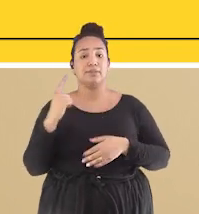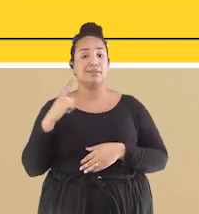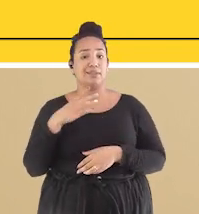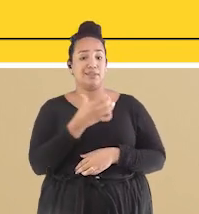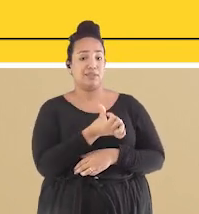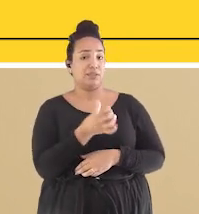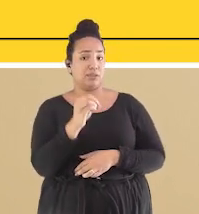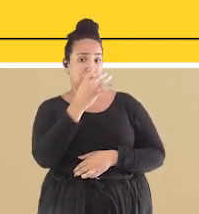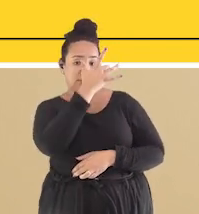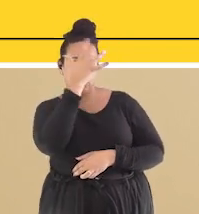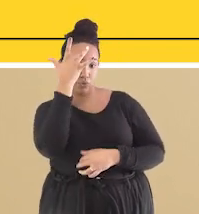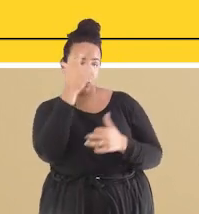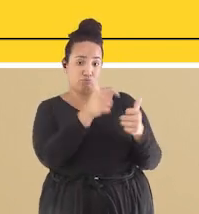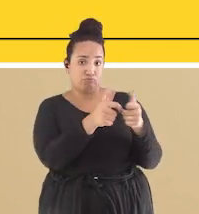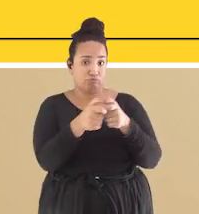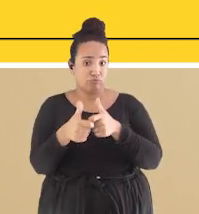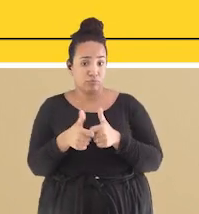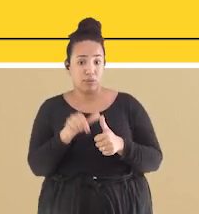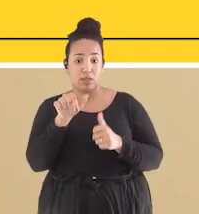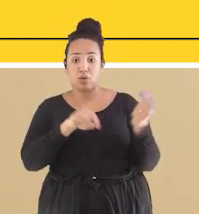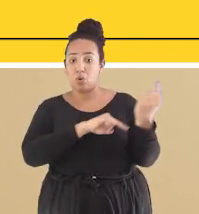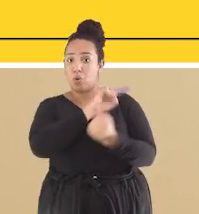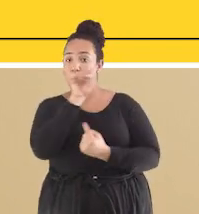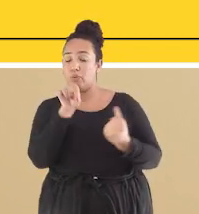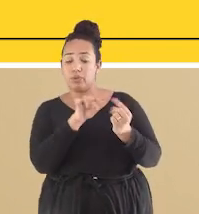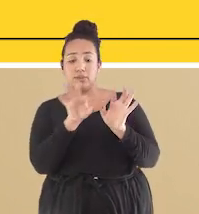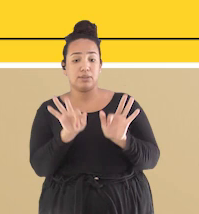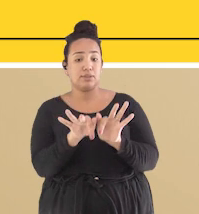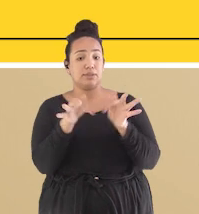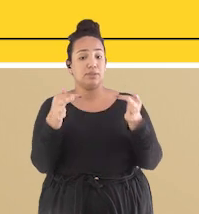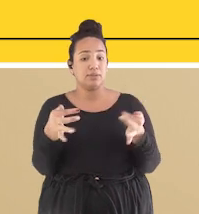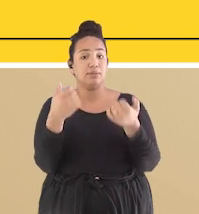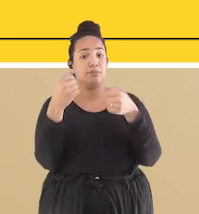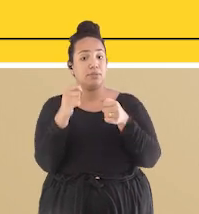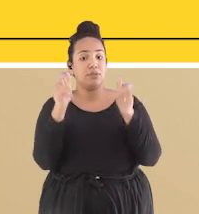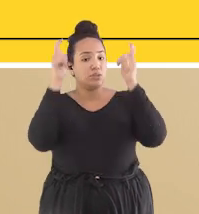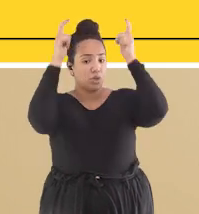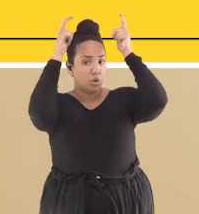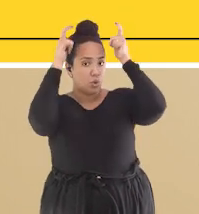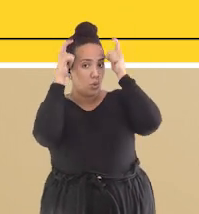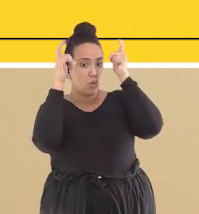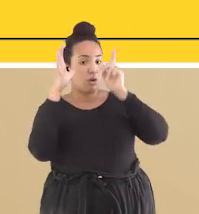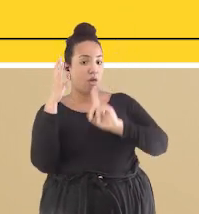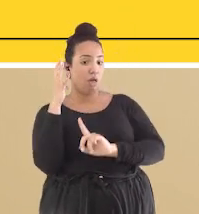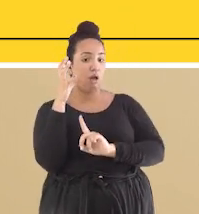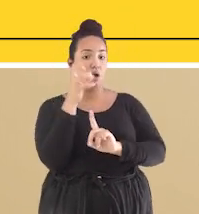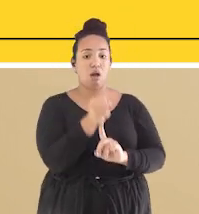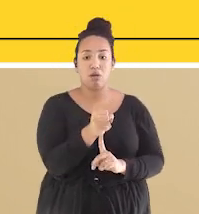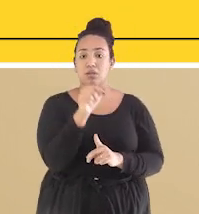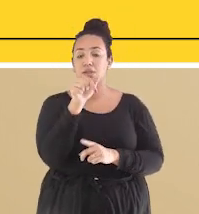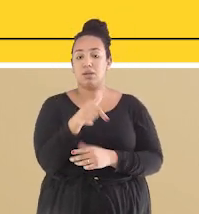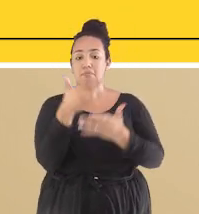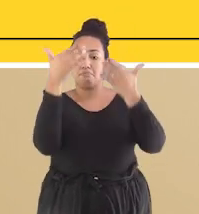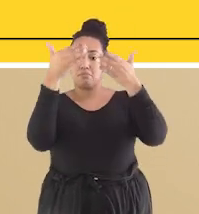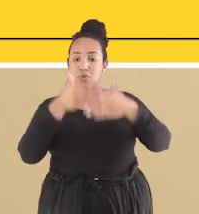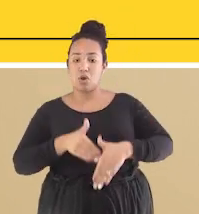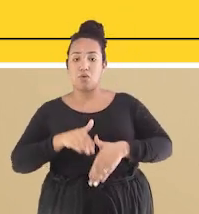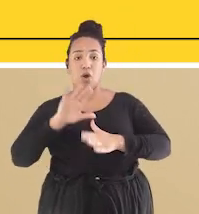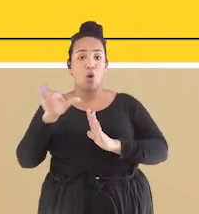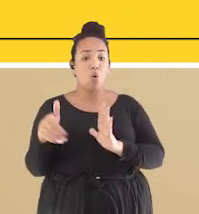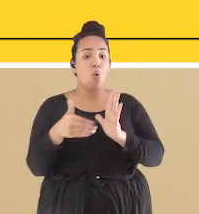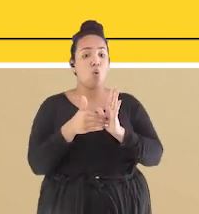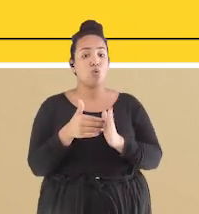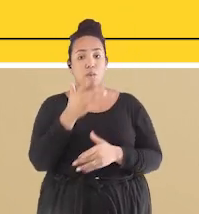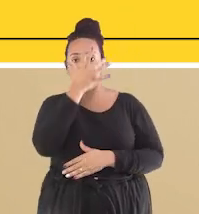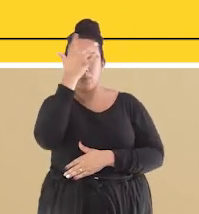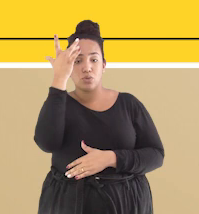gincana. O objetivo é bastante simples: conquistar a almejada coroa na prova derradeira como o último sobrevivente ao